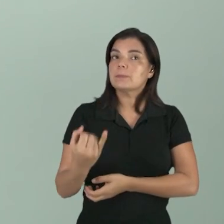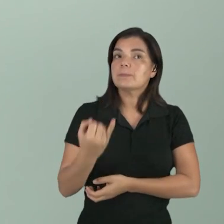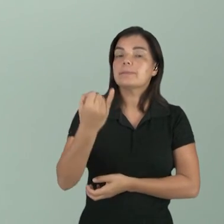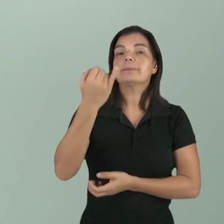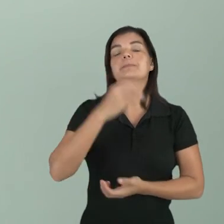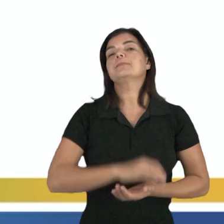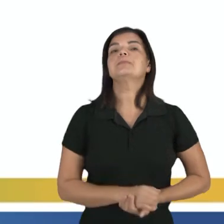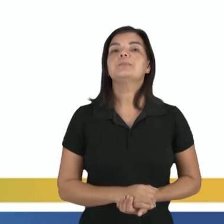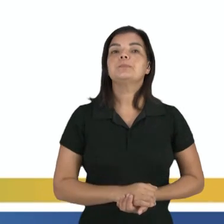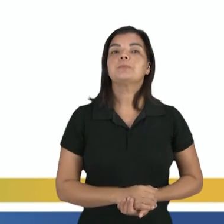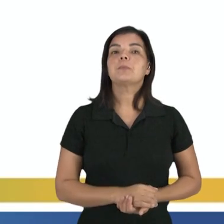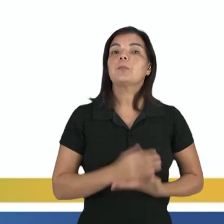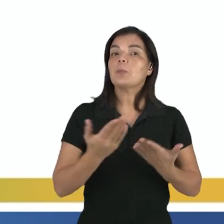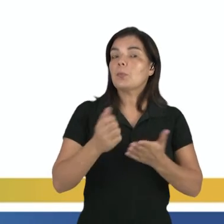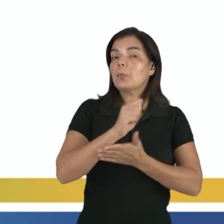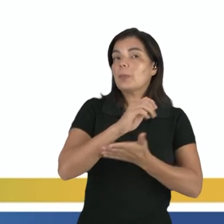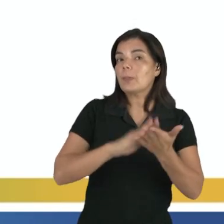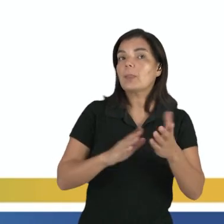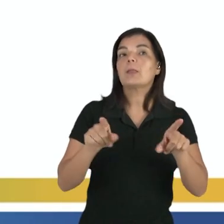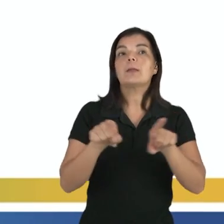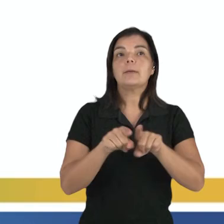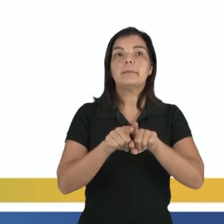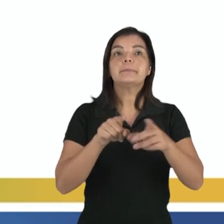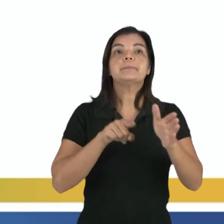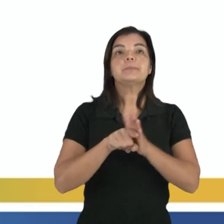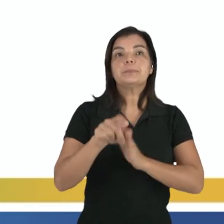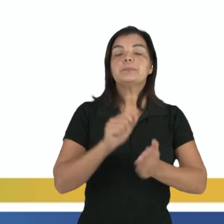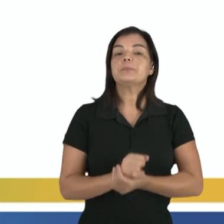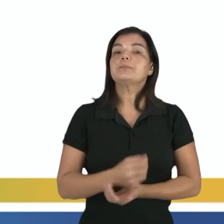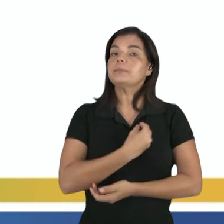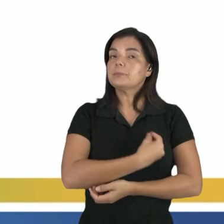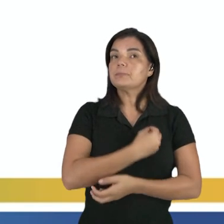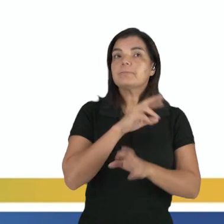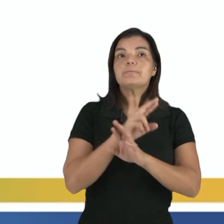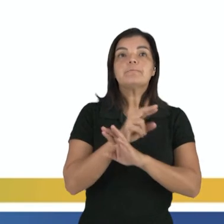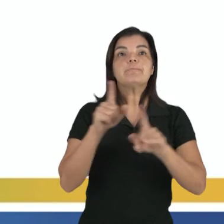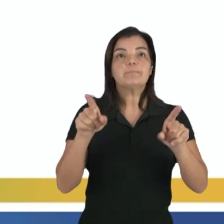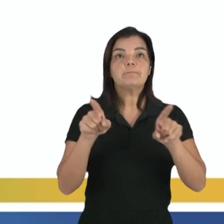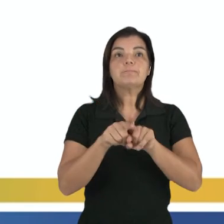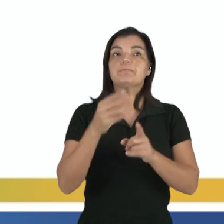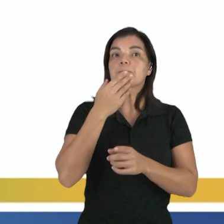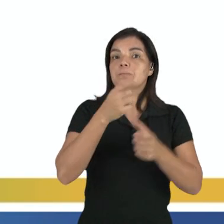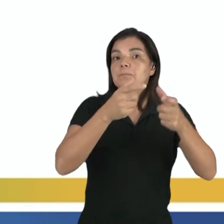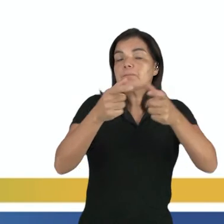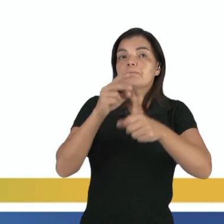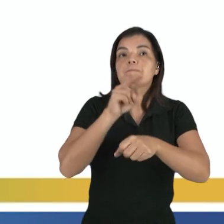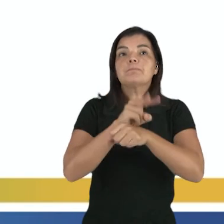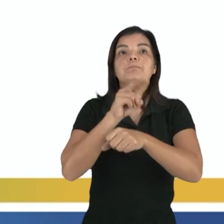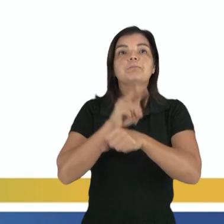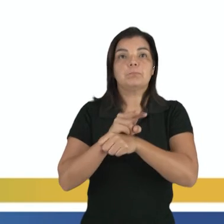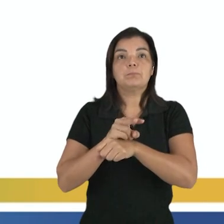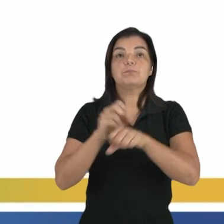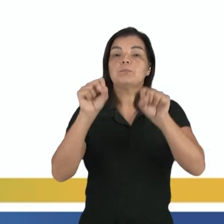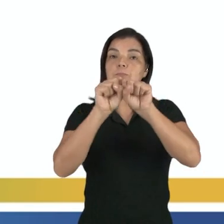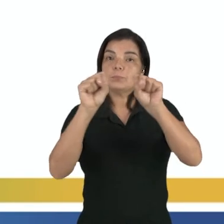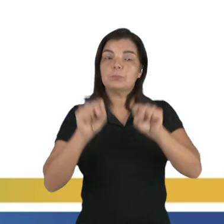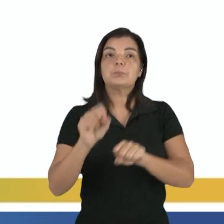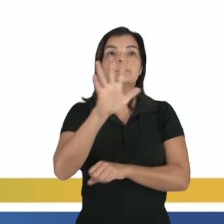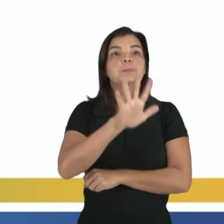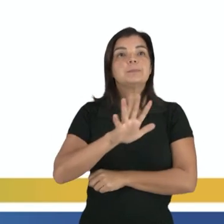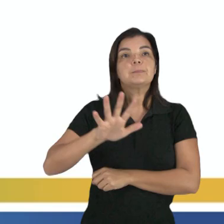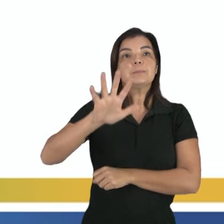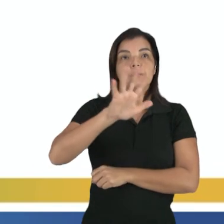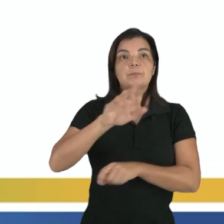importantes. Bom, no nosso Exercitando, nós temos essa questão. Existem diferentes tipos de unidades de conservação que, segundo o